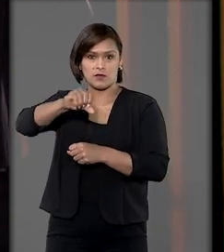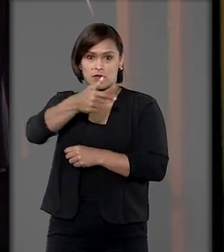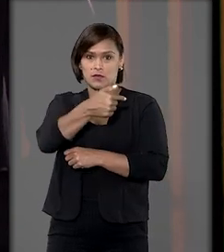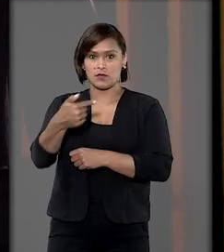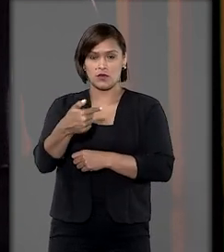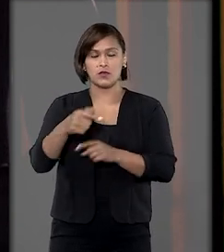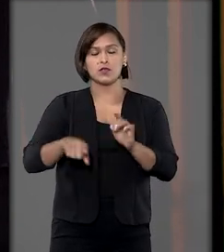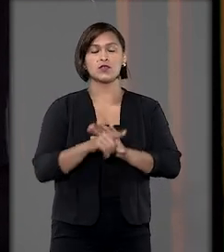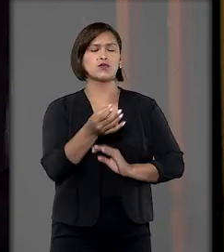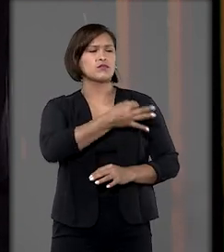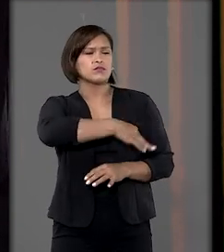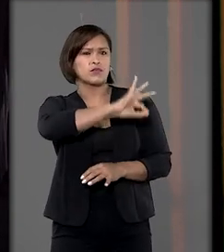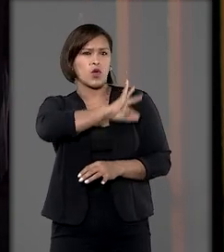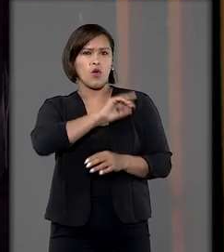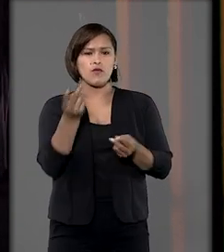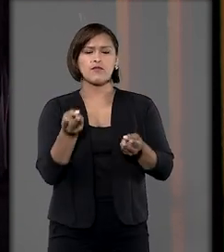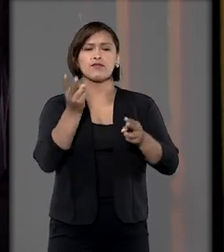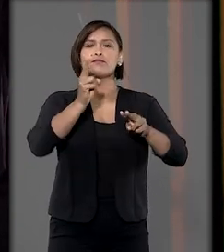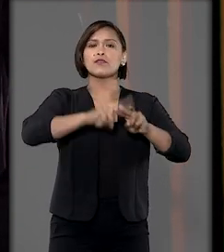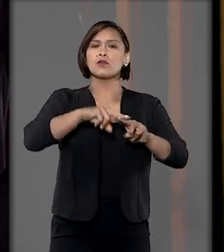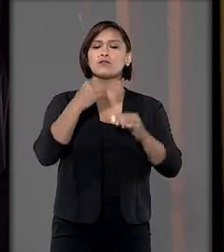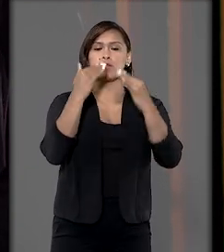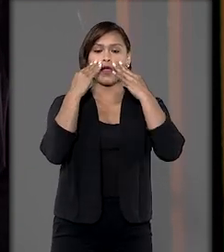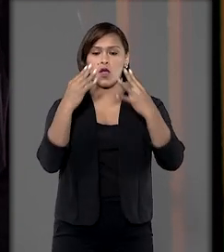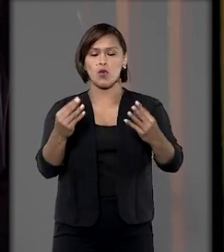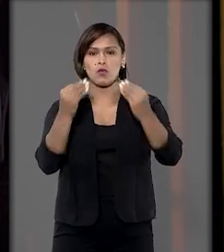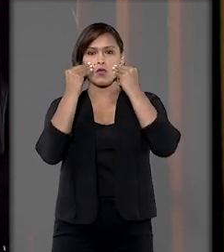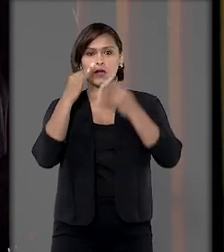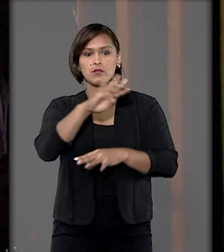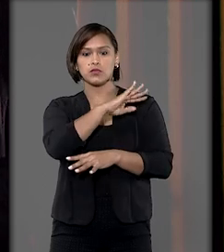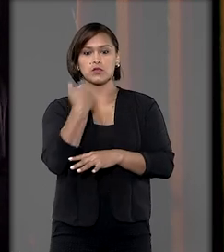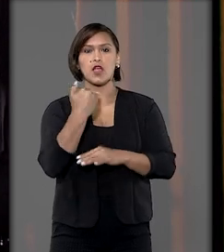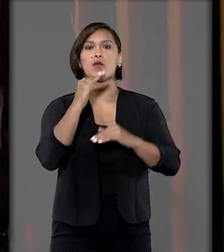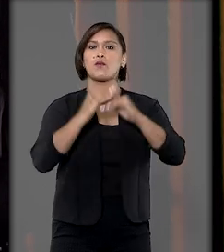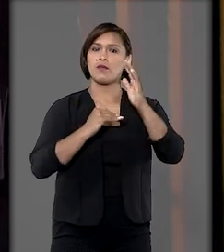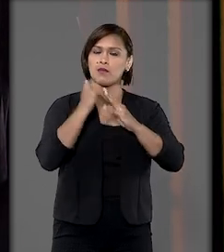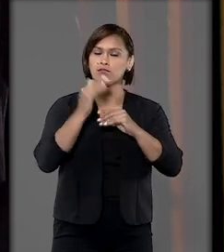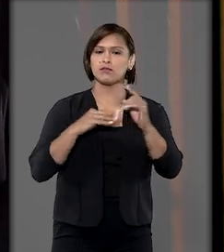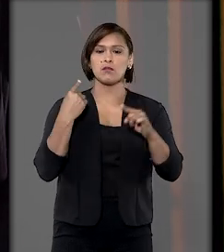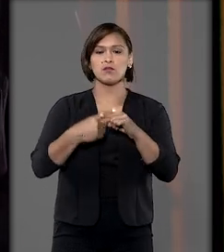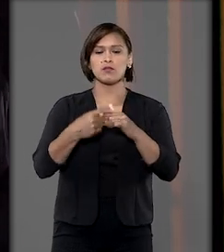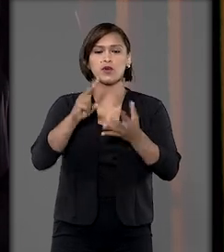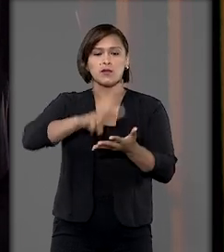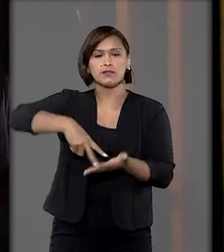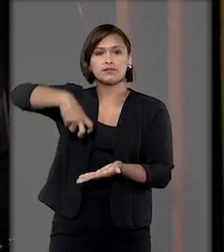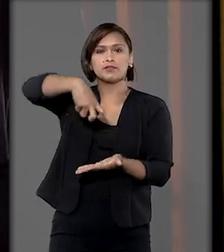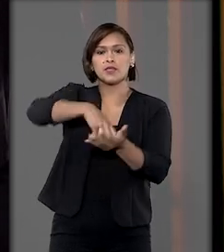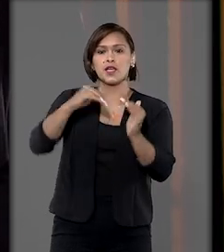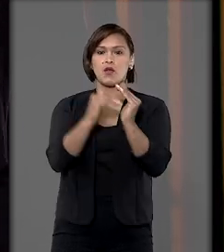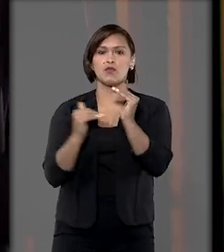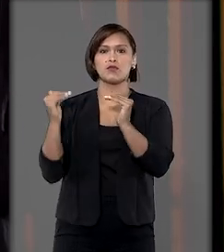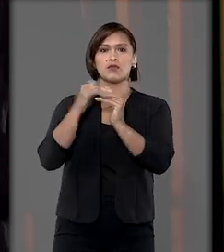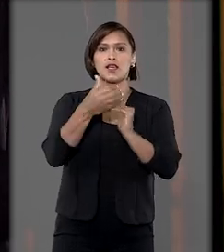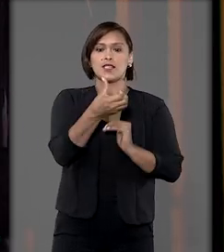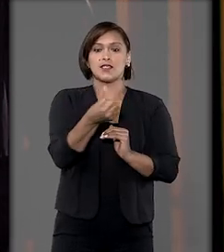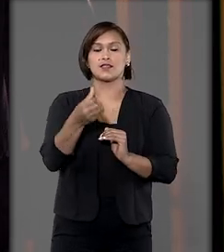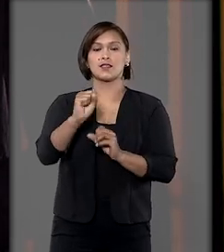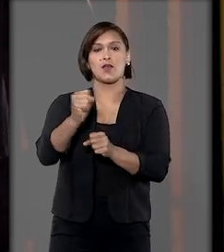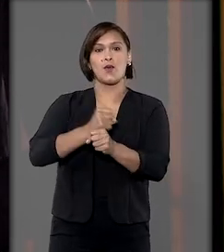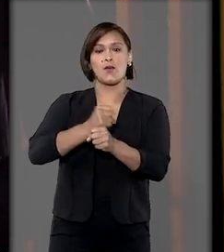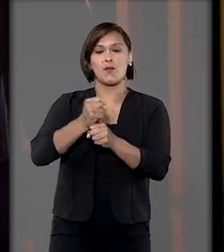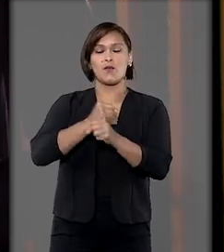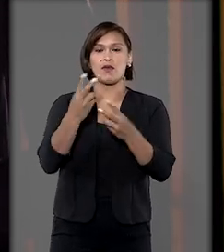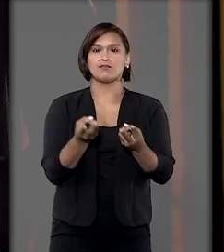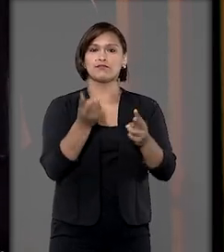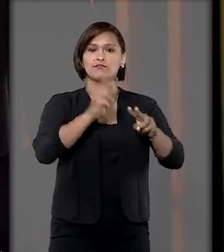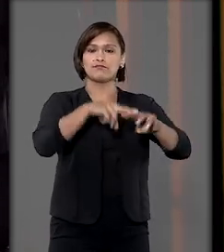1992. Os policiais foram condenados pelo júri popular por homicídios qualificados, com penas superiores a 600 anos